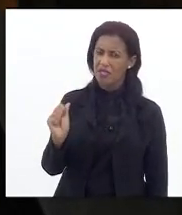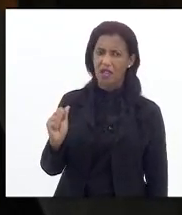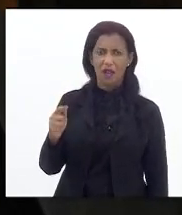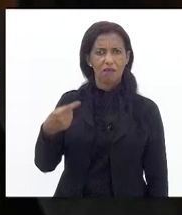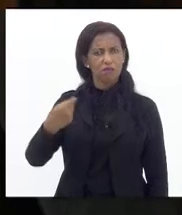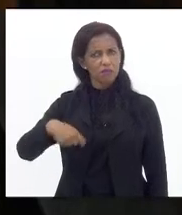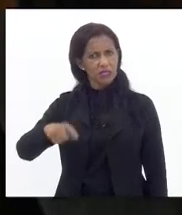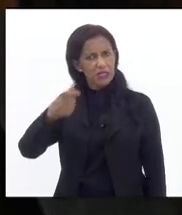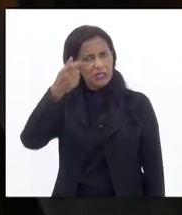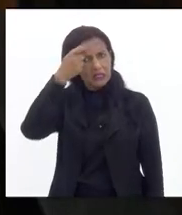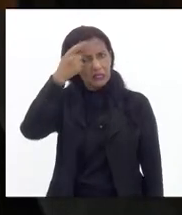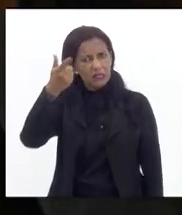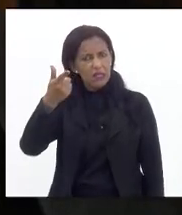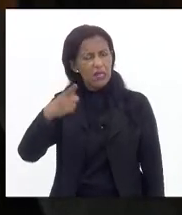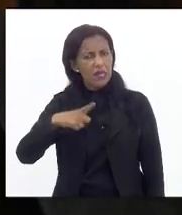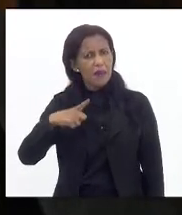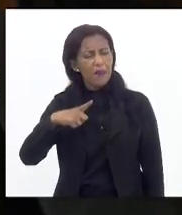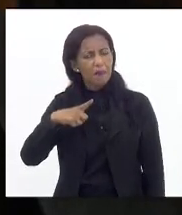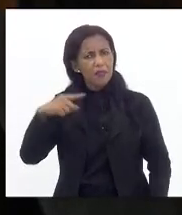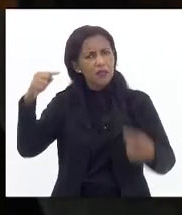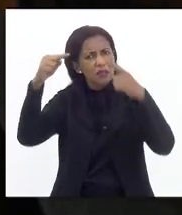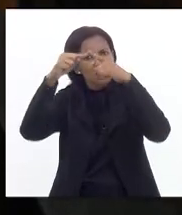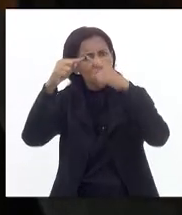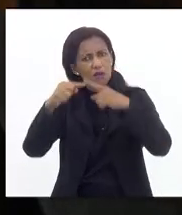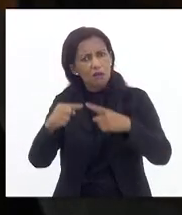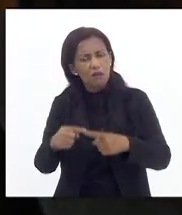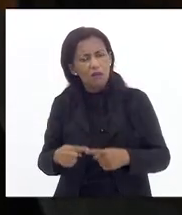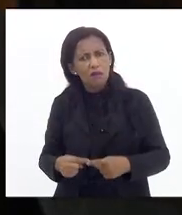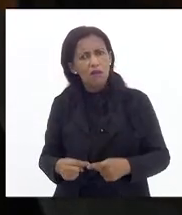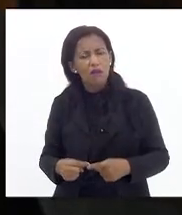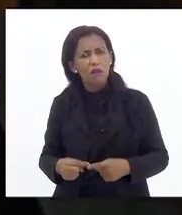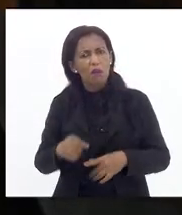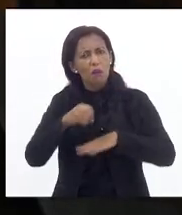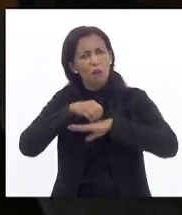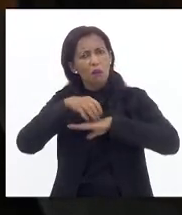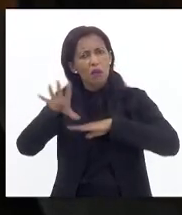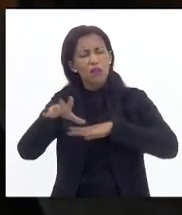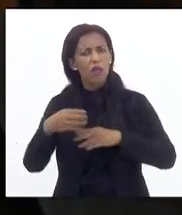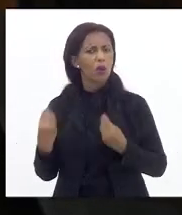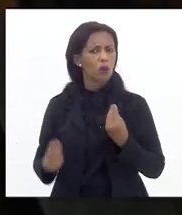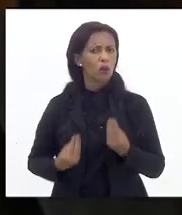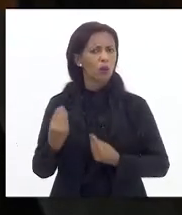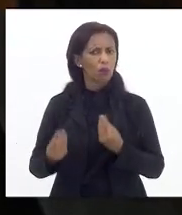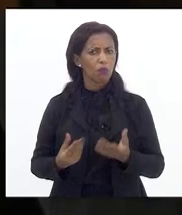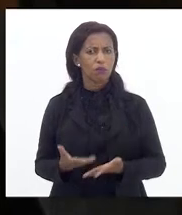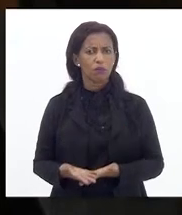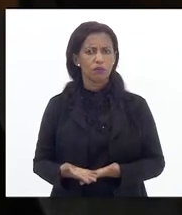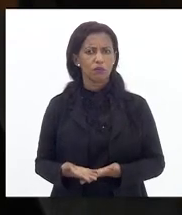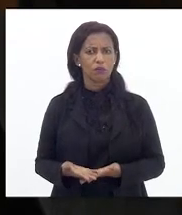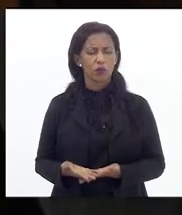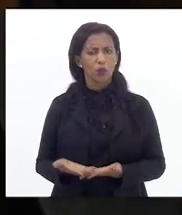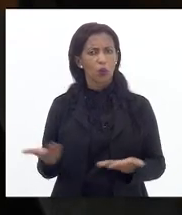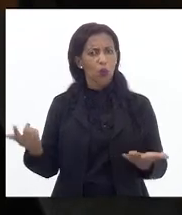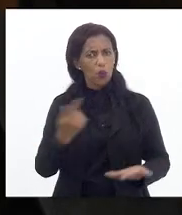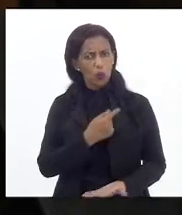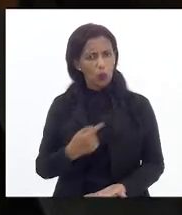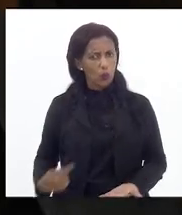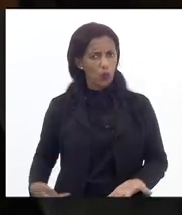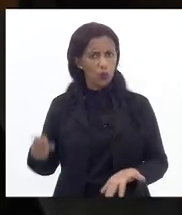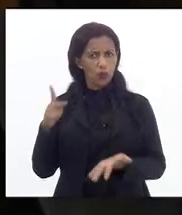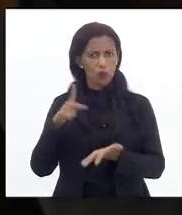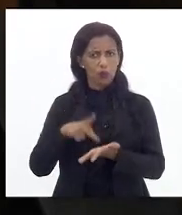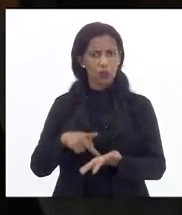essa tem que ter coerência e afinal de contas o atual governo